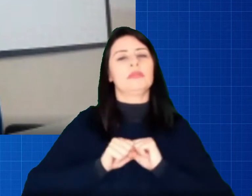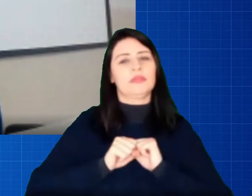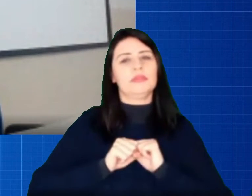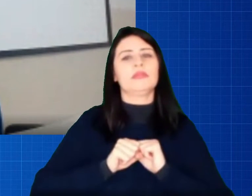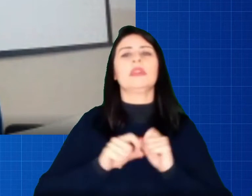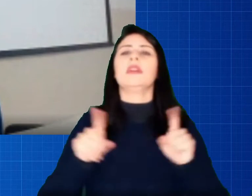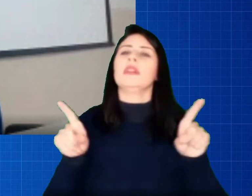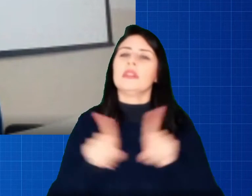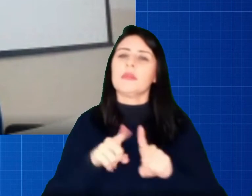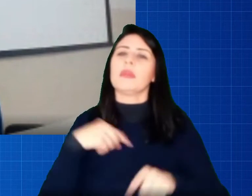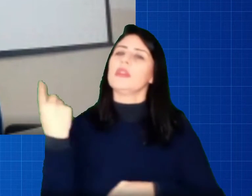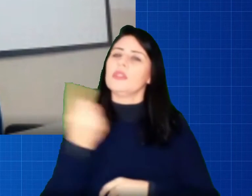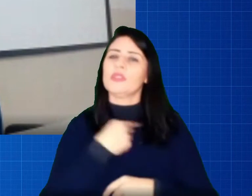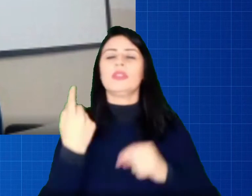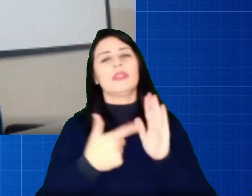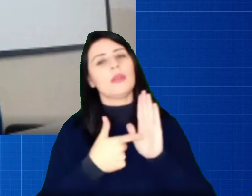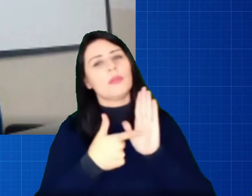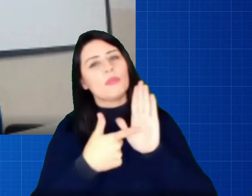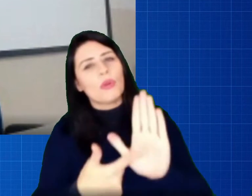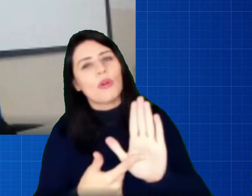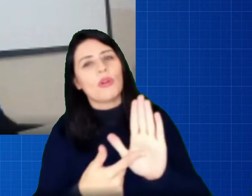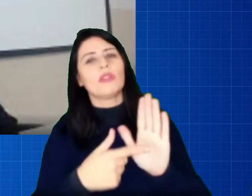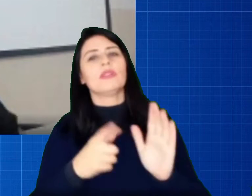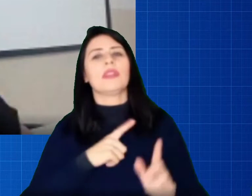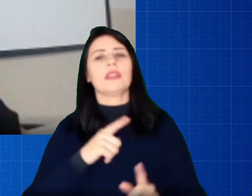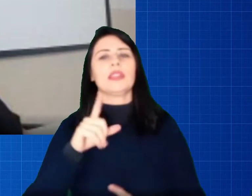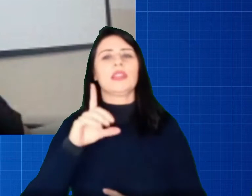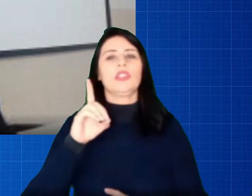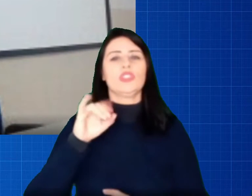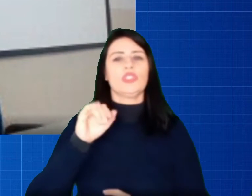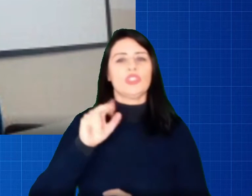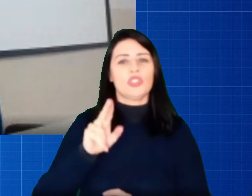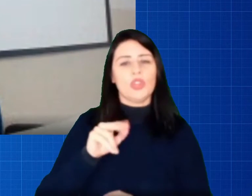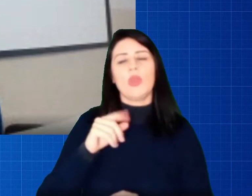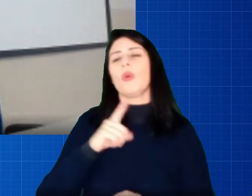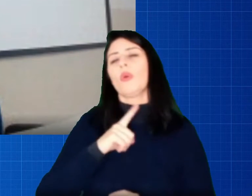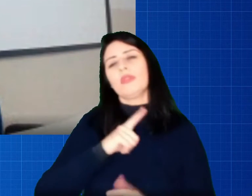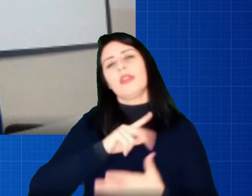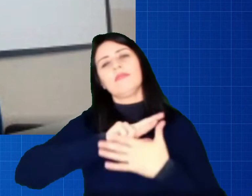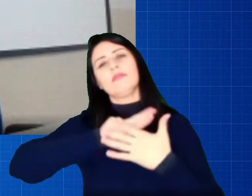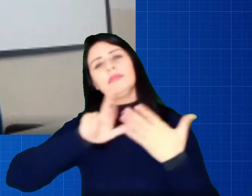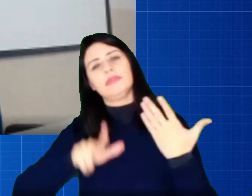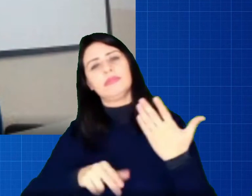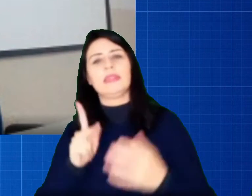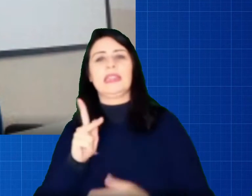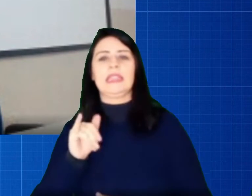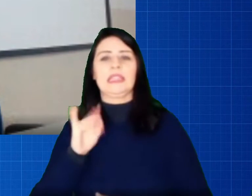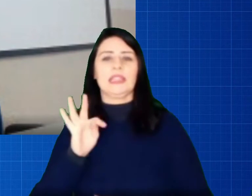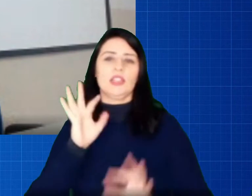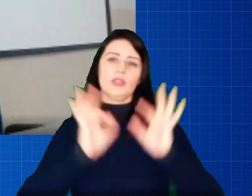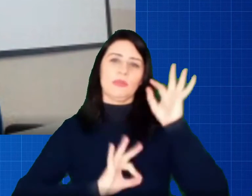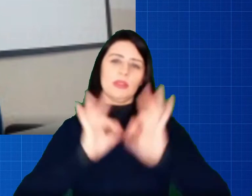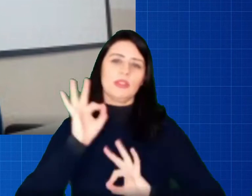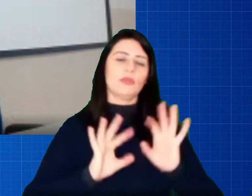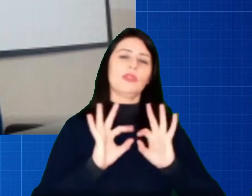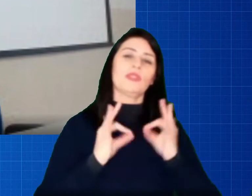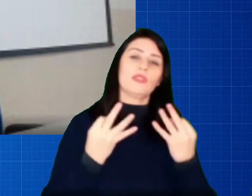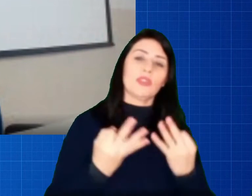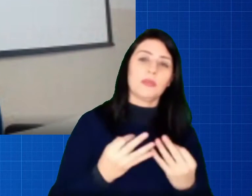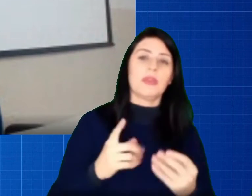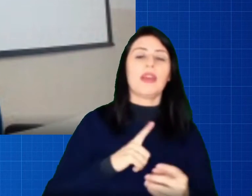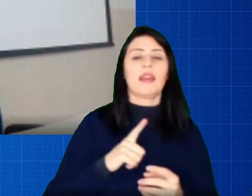das ISTs, que ela não protege, ela só protege contra a gravidez, mas a gente mostra, né, então tem DIU, tem